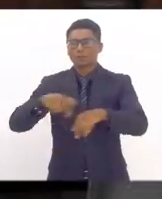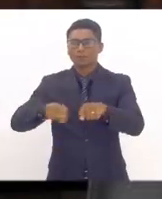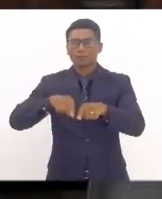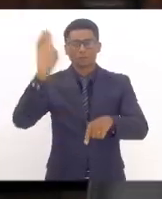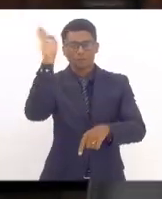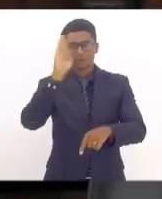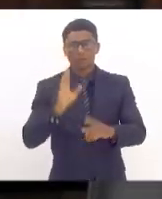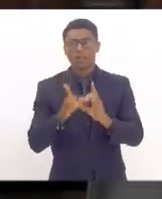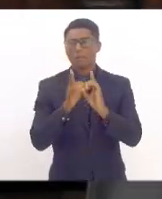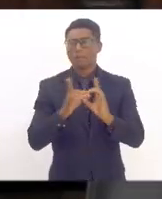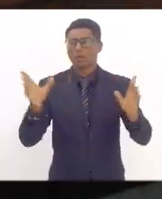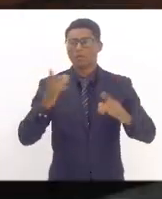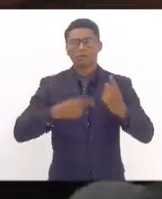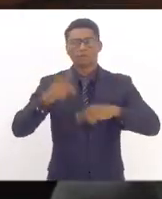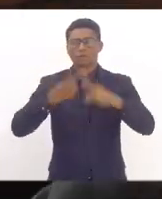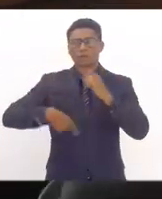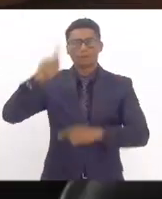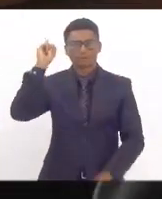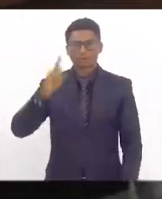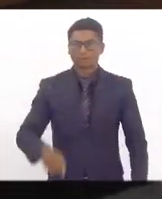viva a democracia